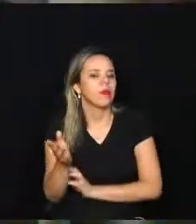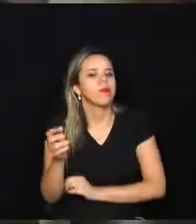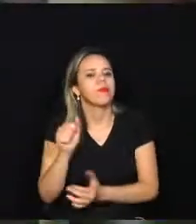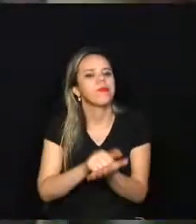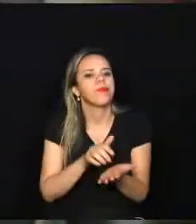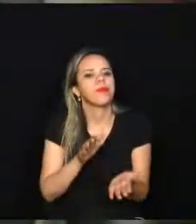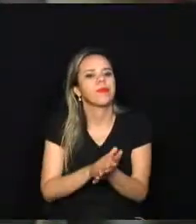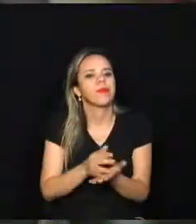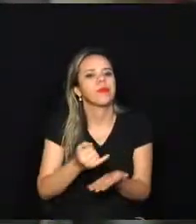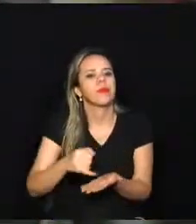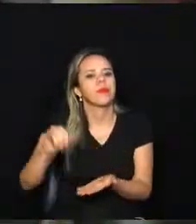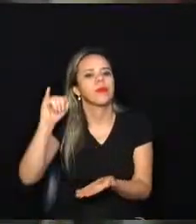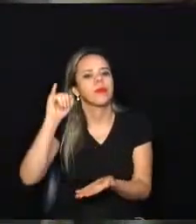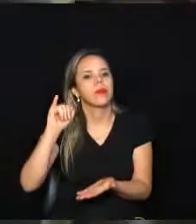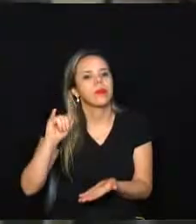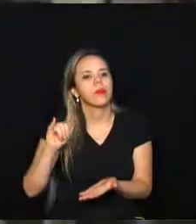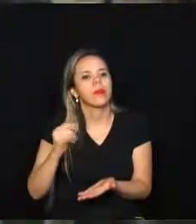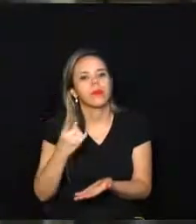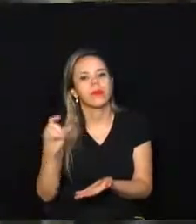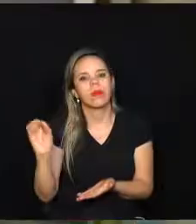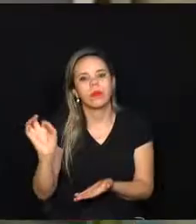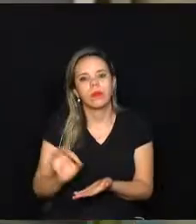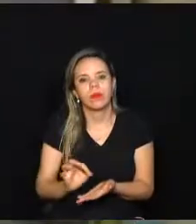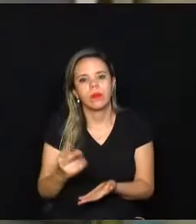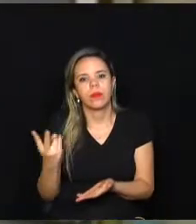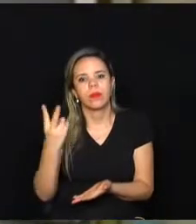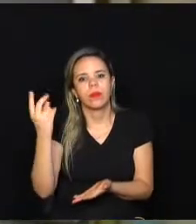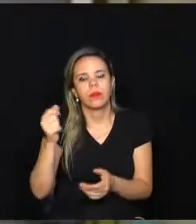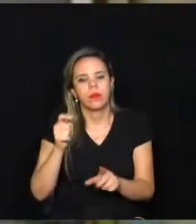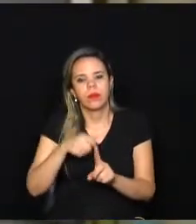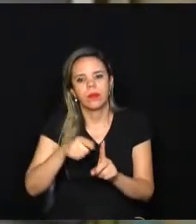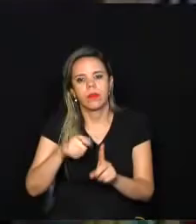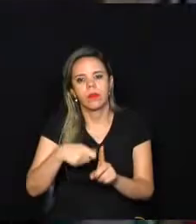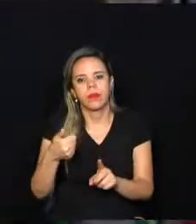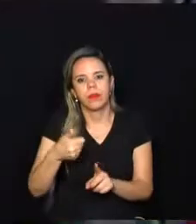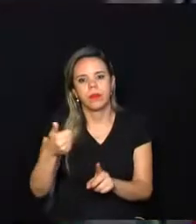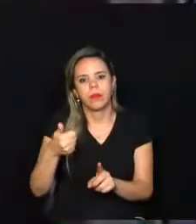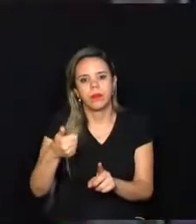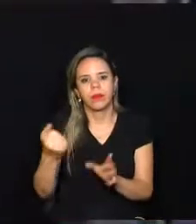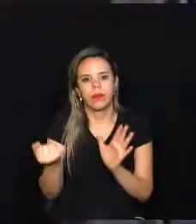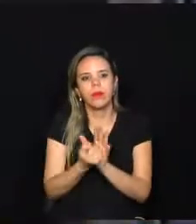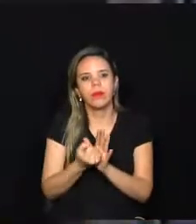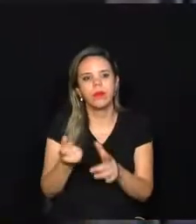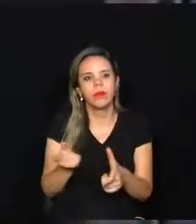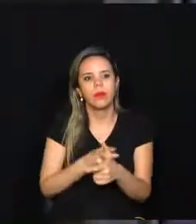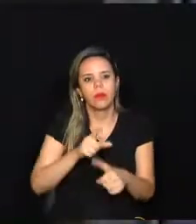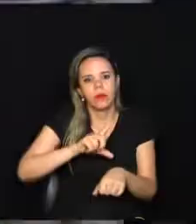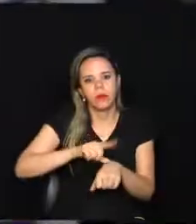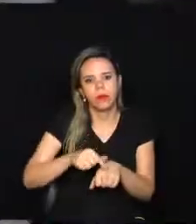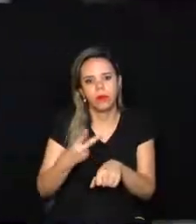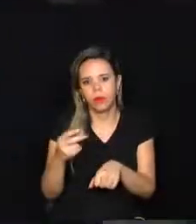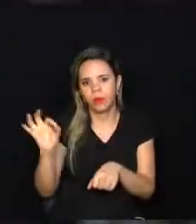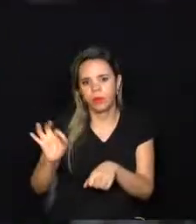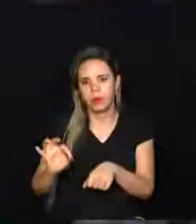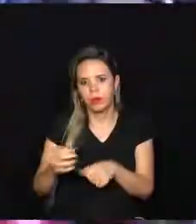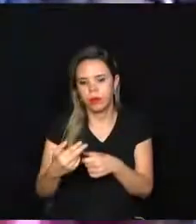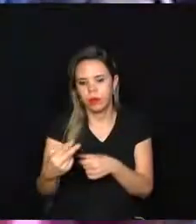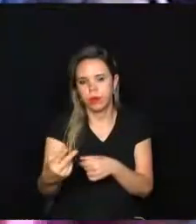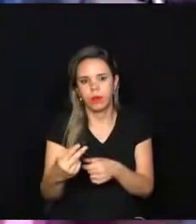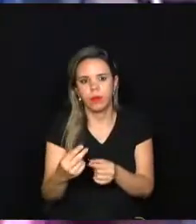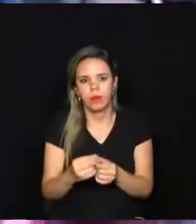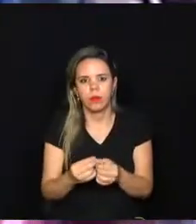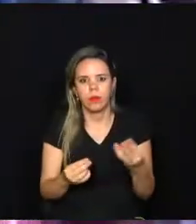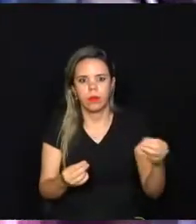por infração passarão a ser de 10% do valor da mensalidade na primeira registrada, crescendo para 20% na segunda